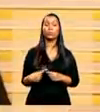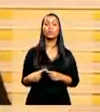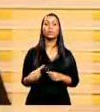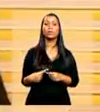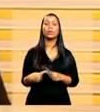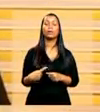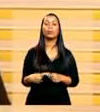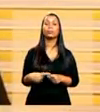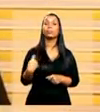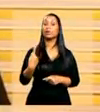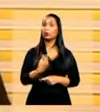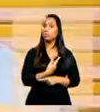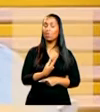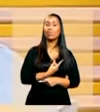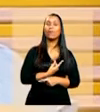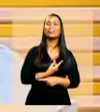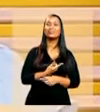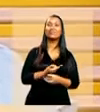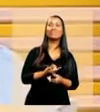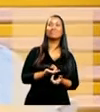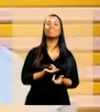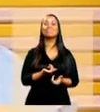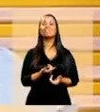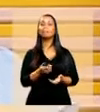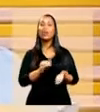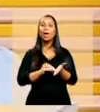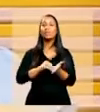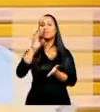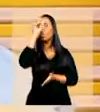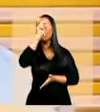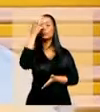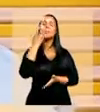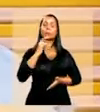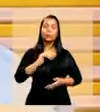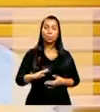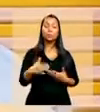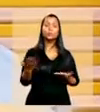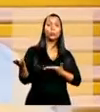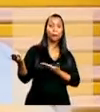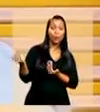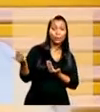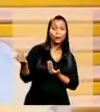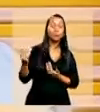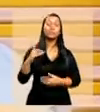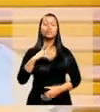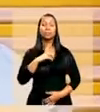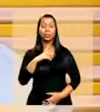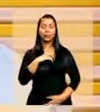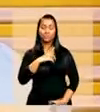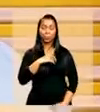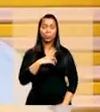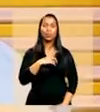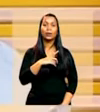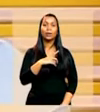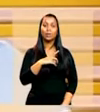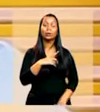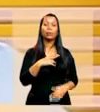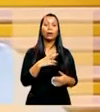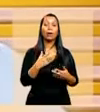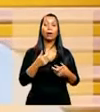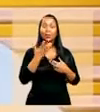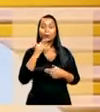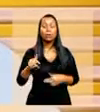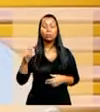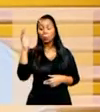até a gente deixa de aprender como criança, né? O adolescente, ele tem a